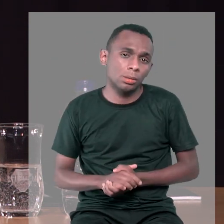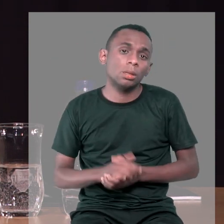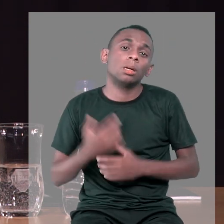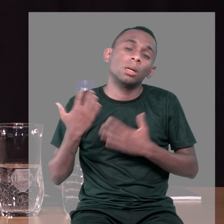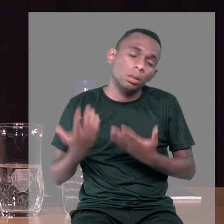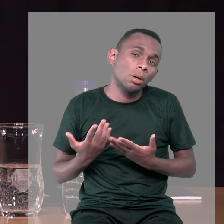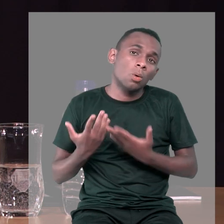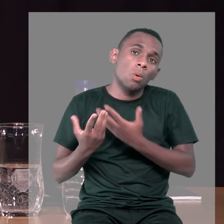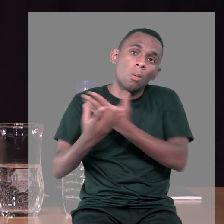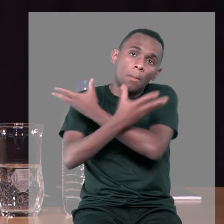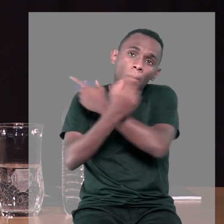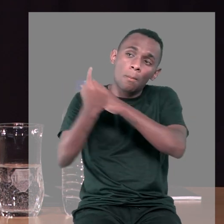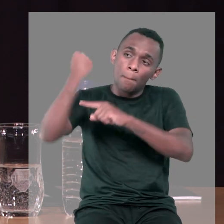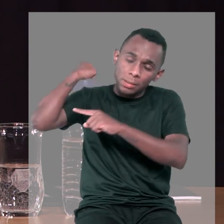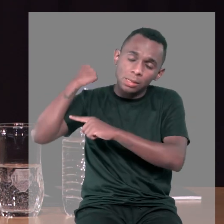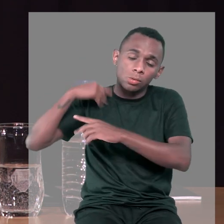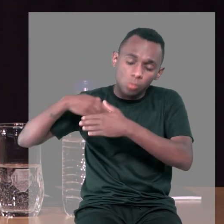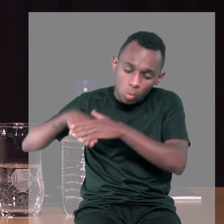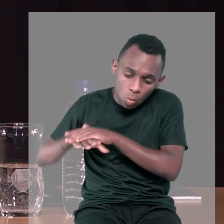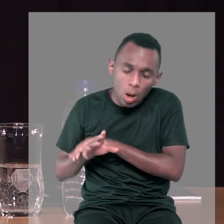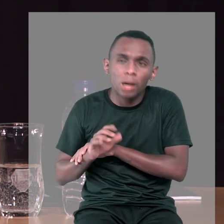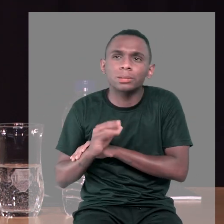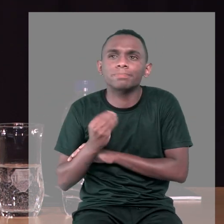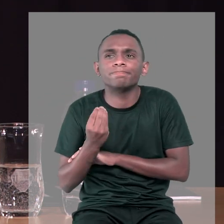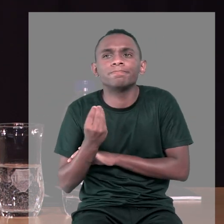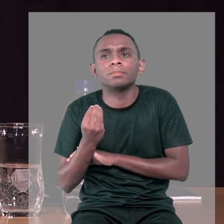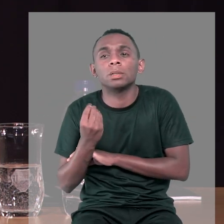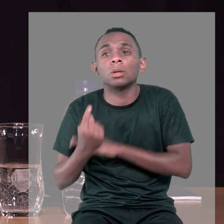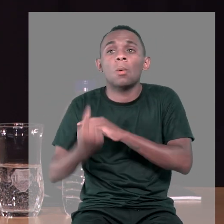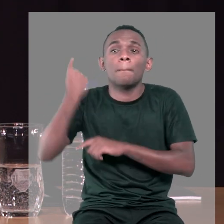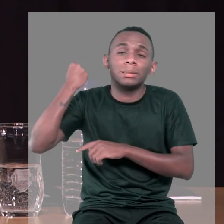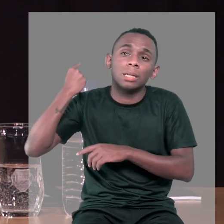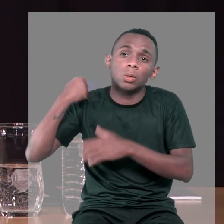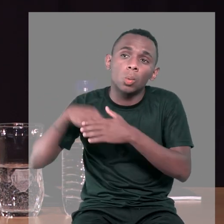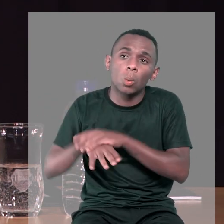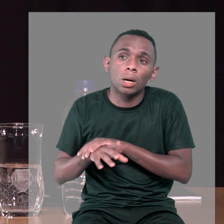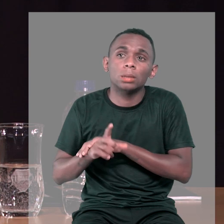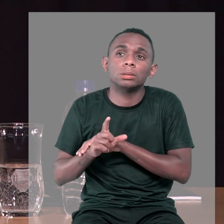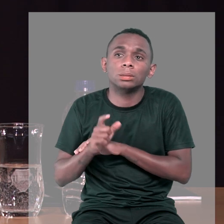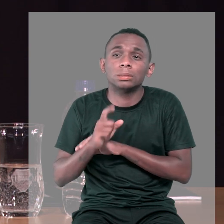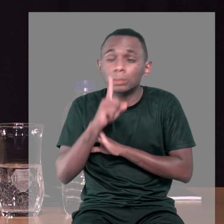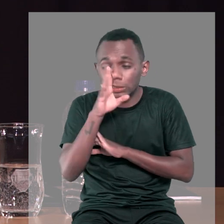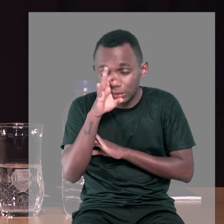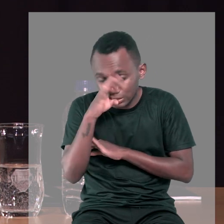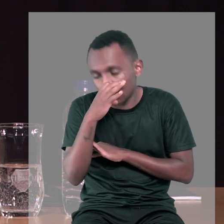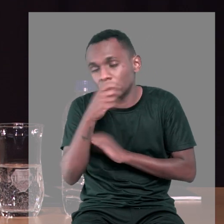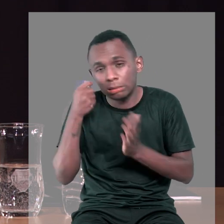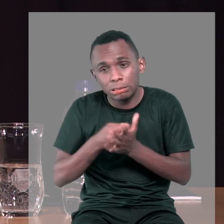uma certa obstinação no ser do passado. Por isso ele